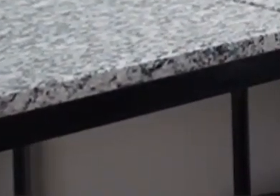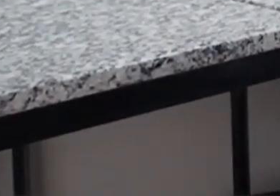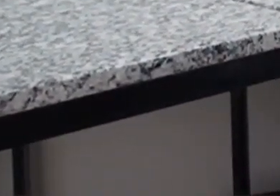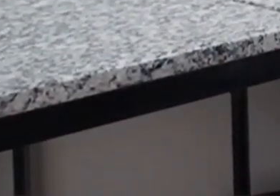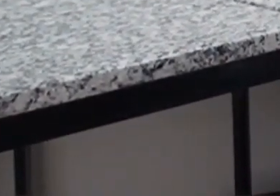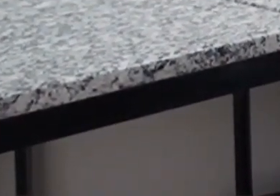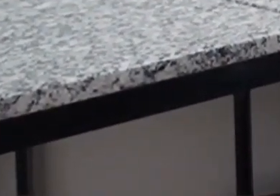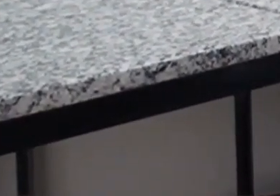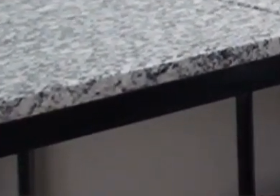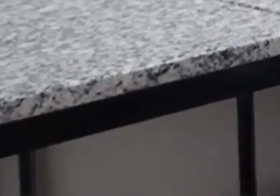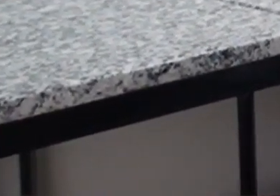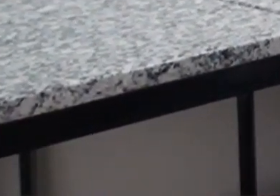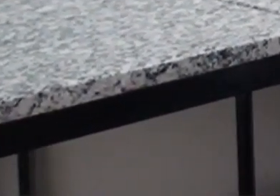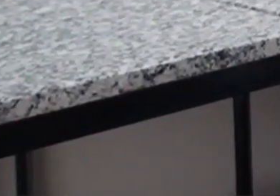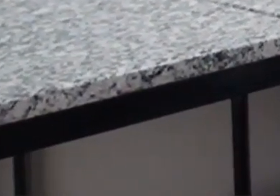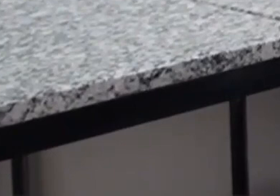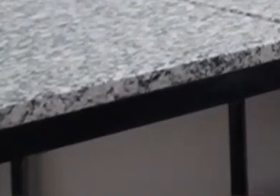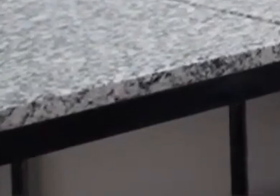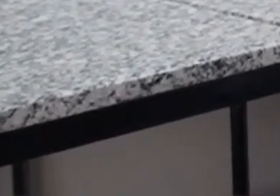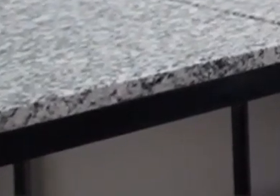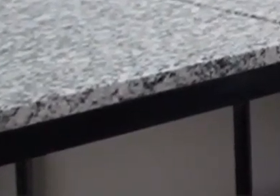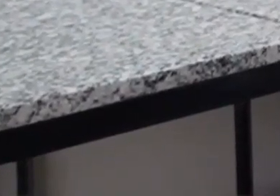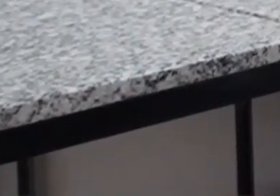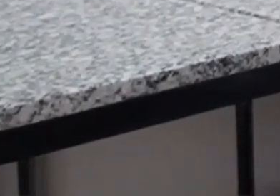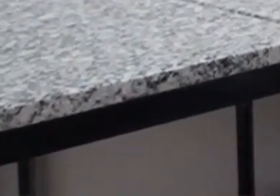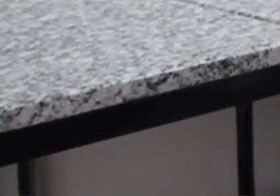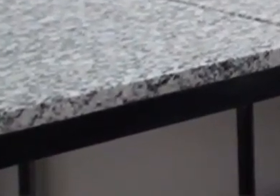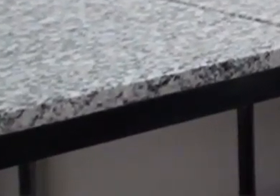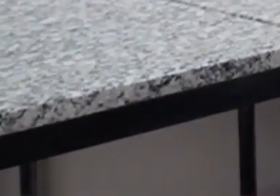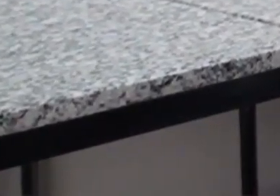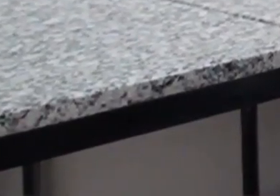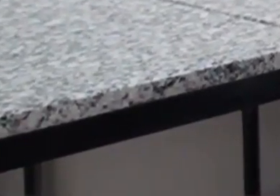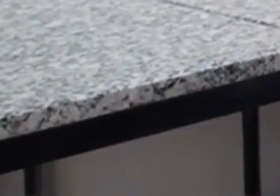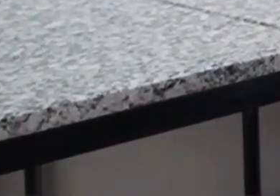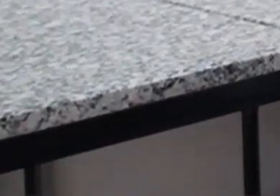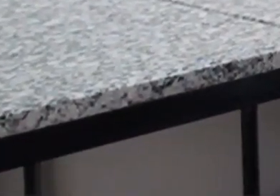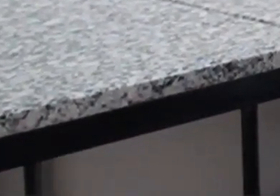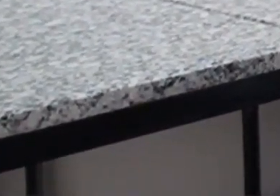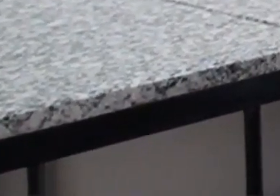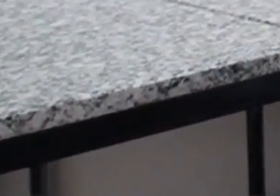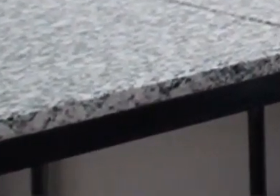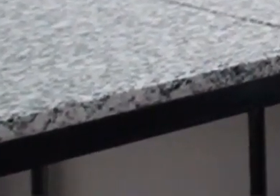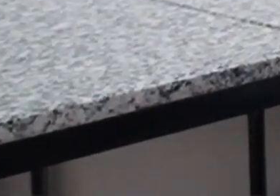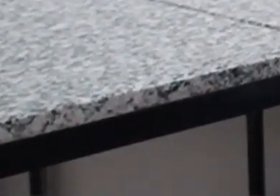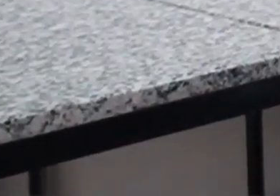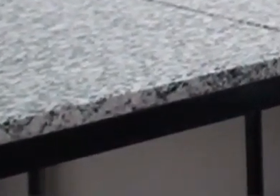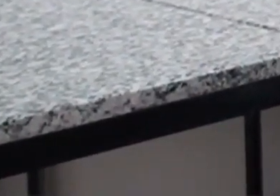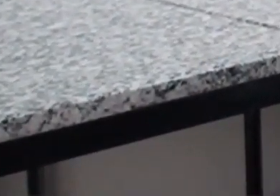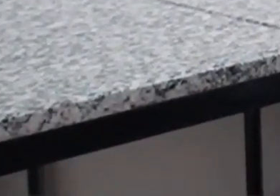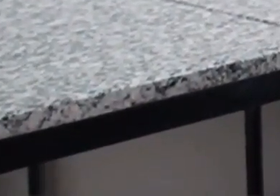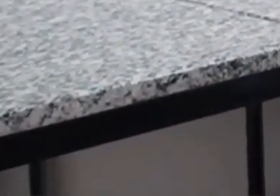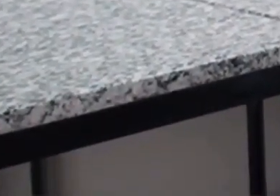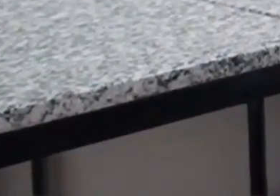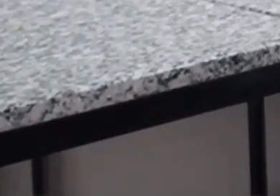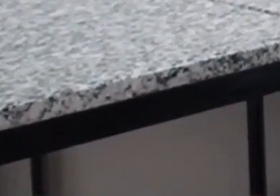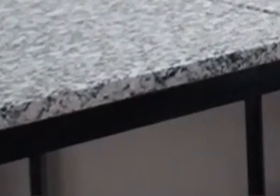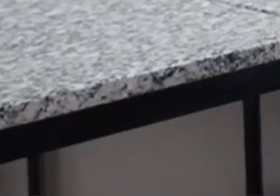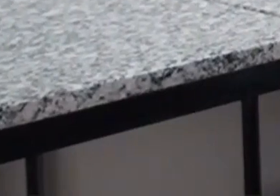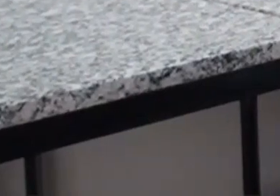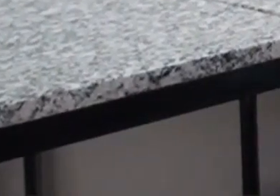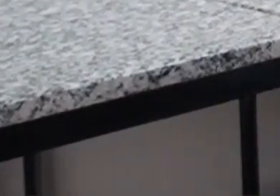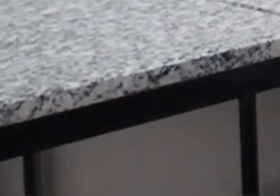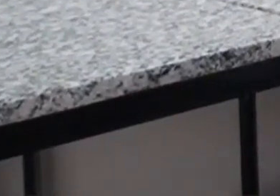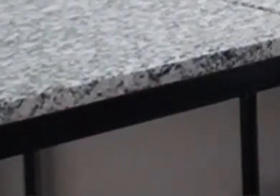prefeito, eu desejo para ele, né, muita sorte, que ele está passando um momento difícil, né, pela perda do pai,